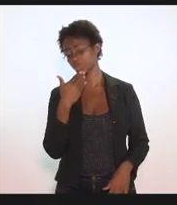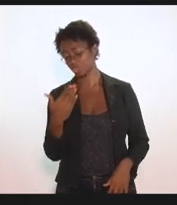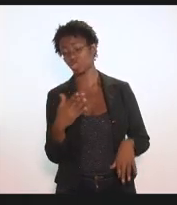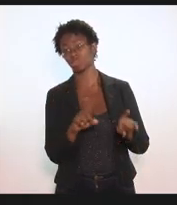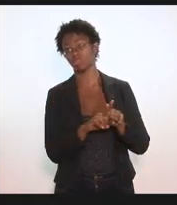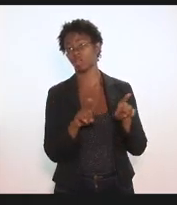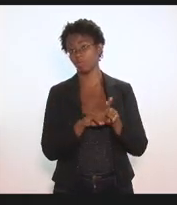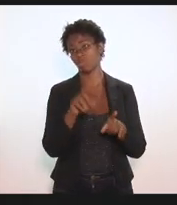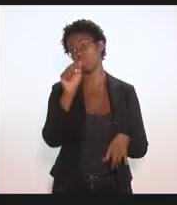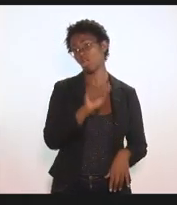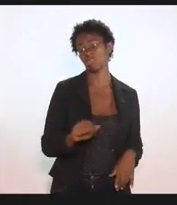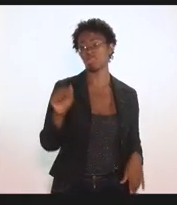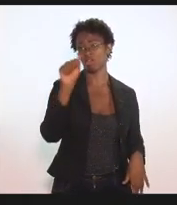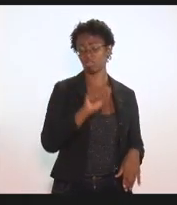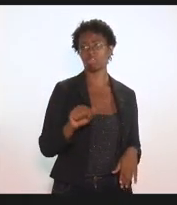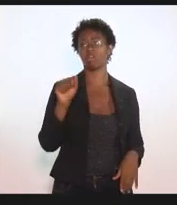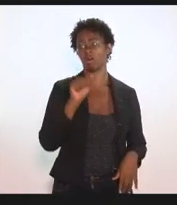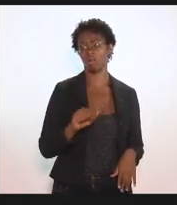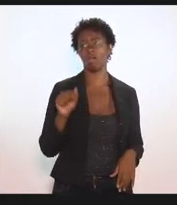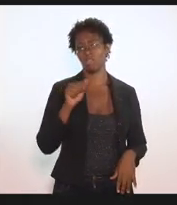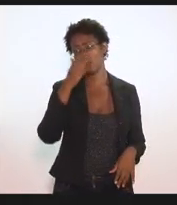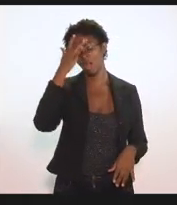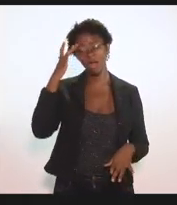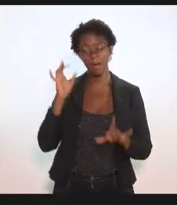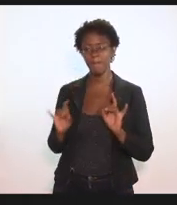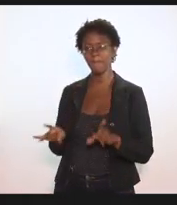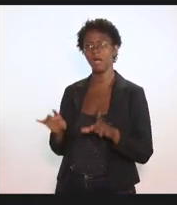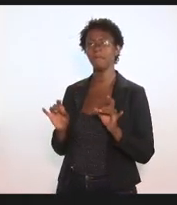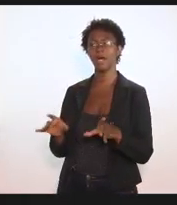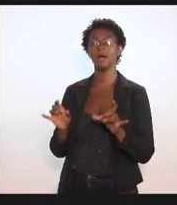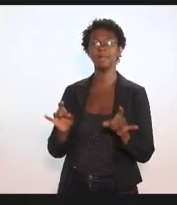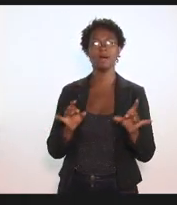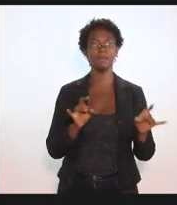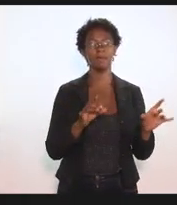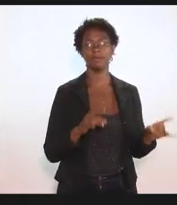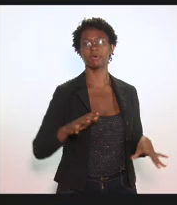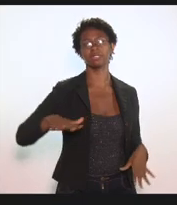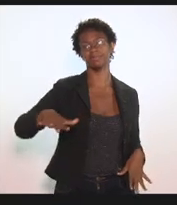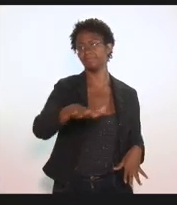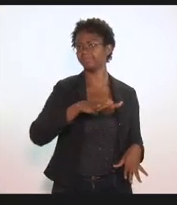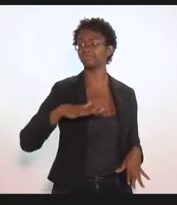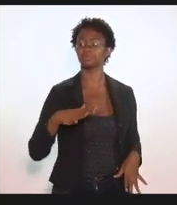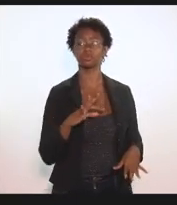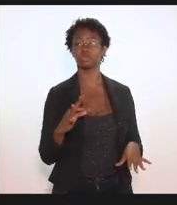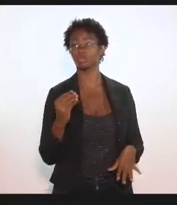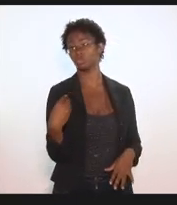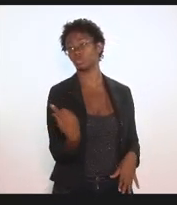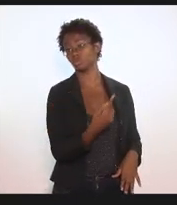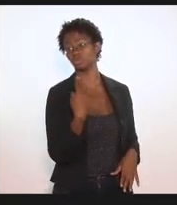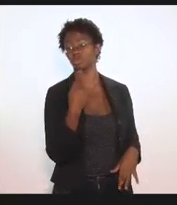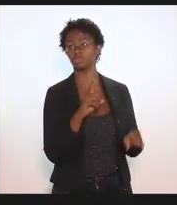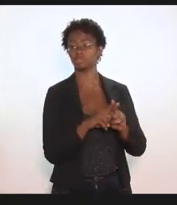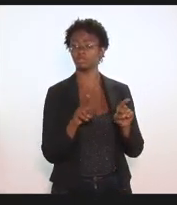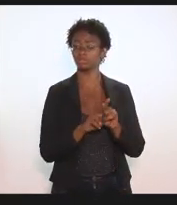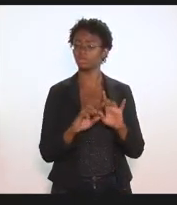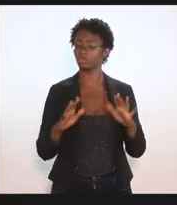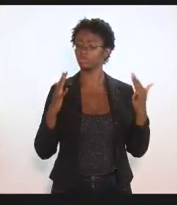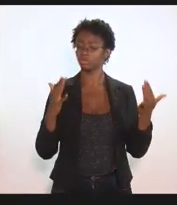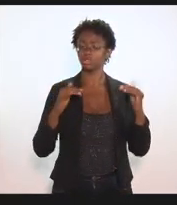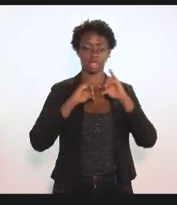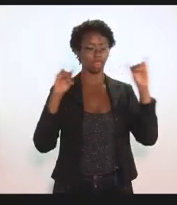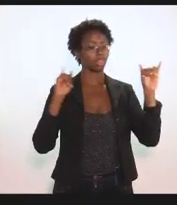da associação ali dos comerciantes dessa área, que inclusive todos nós políticos, quando a gente vai fazer campanha, a